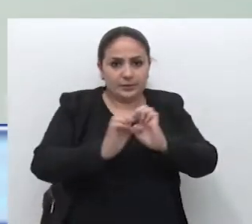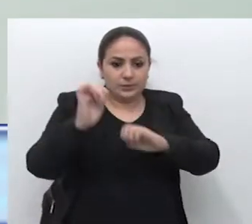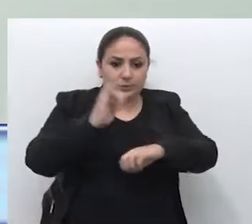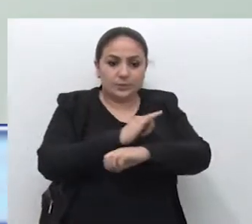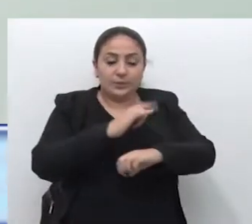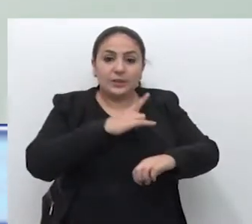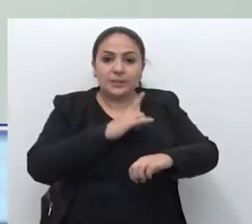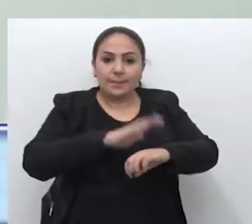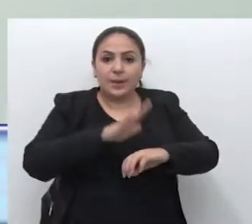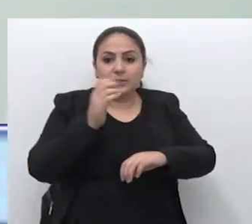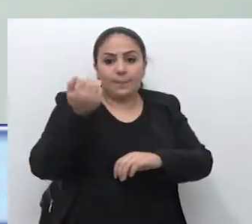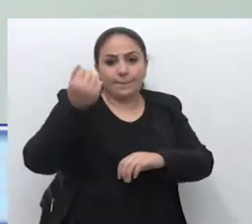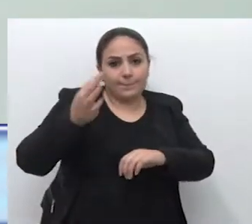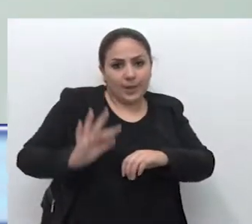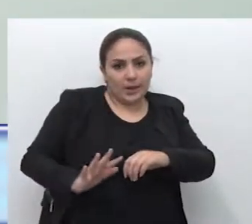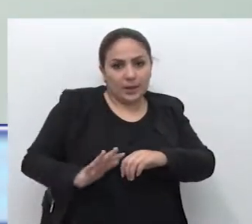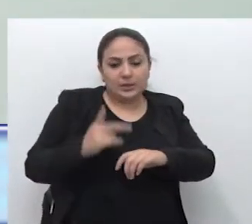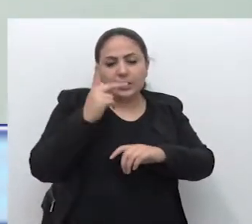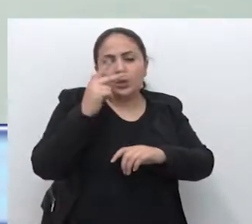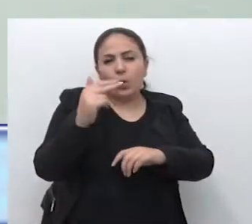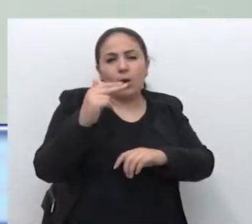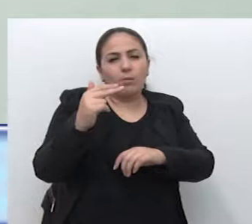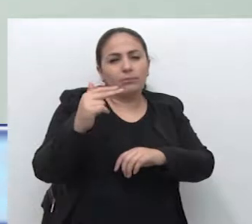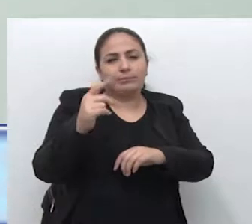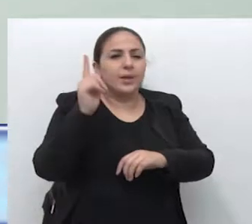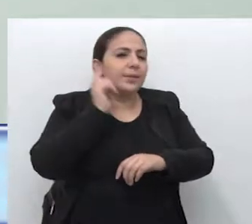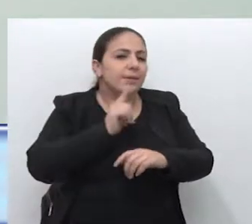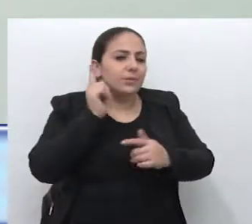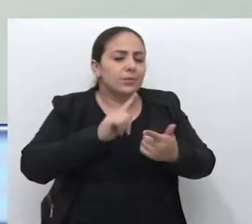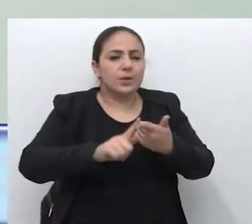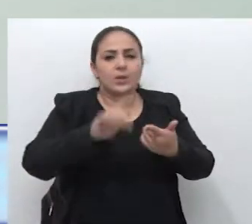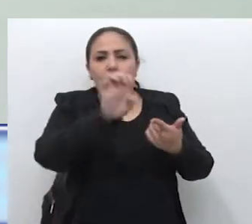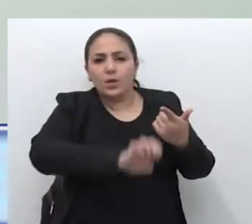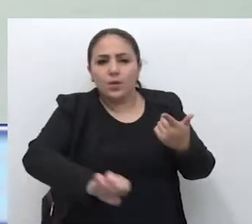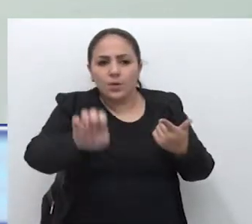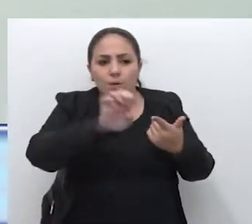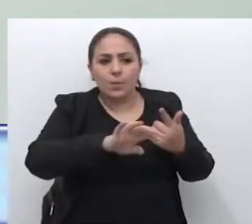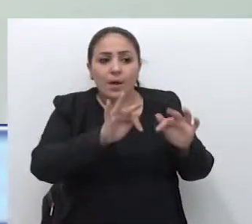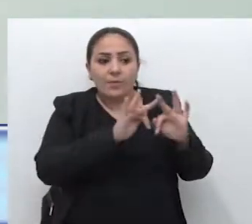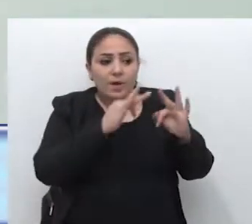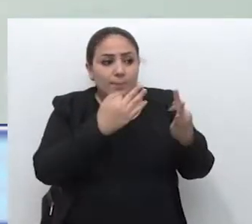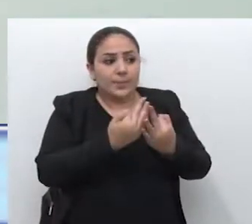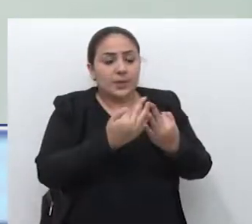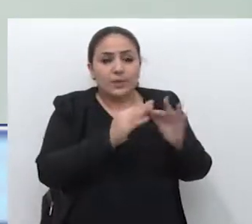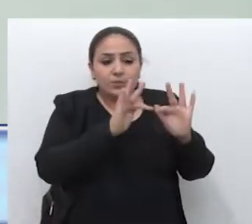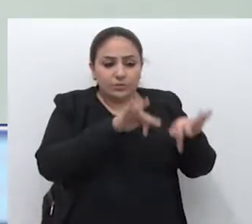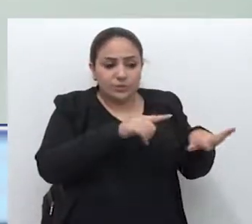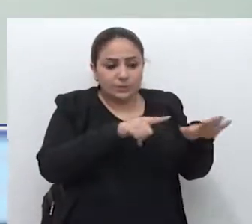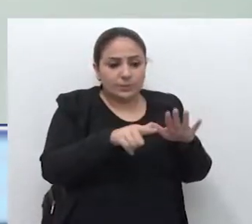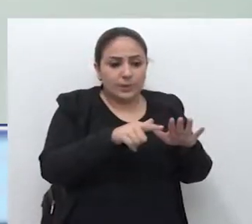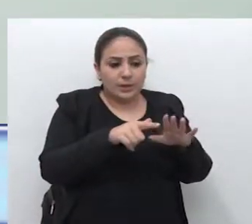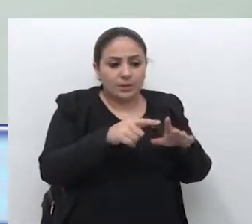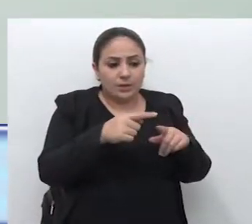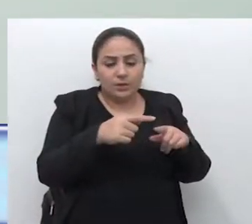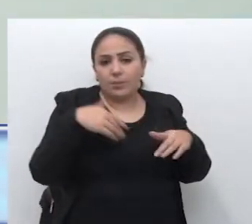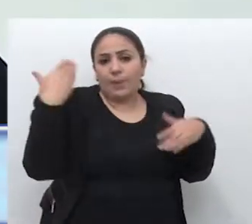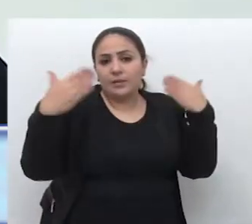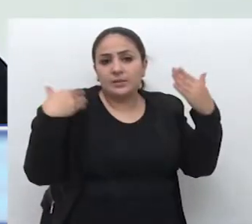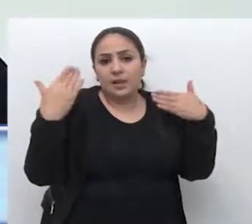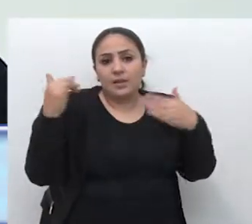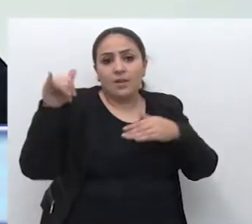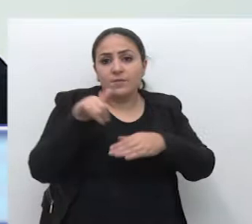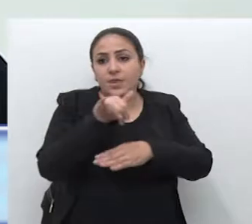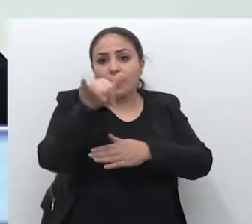ter voos mais baratos, a exemplo dos Estados Unidos, a exemplo da Europa, onde as famílias nos finais de semana vão passear de avião.